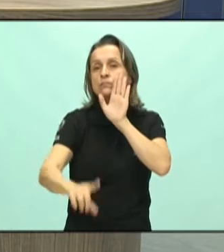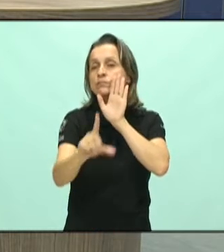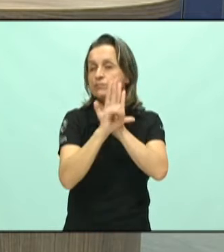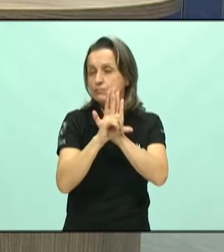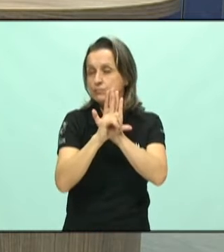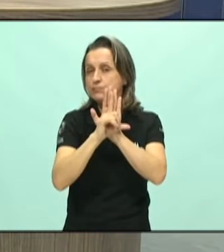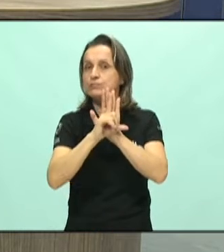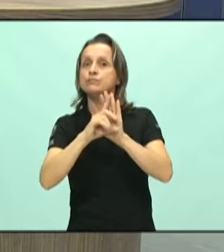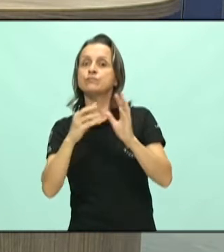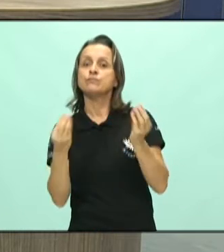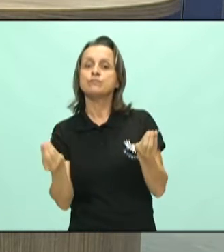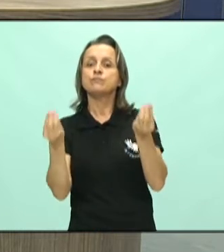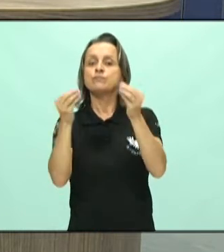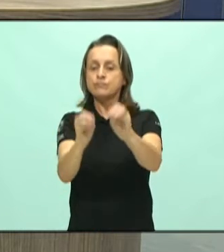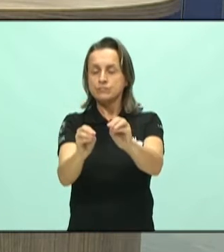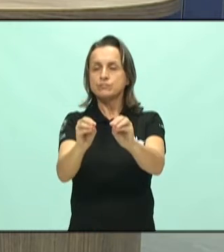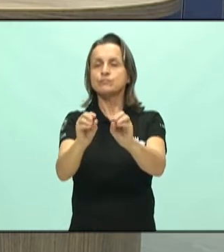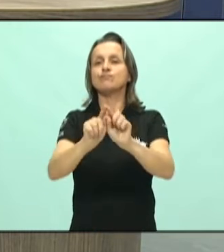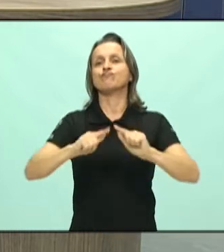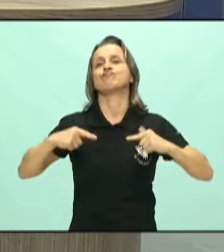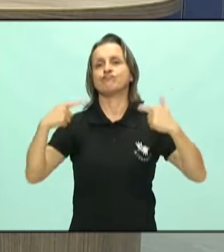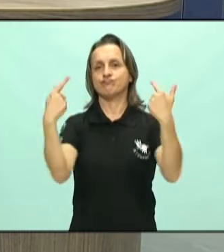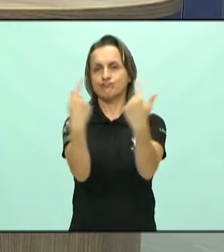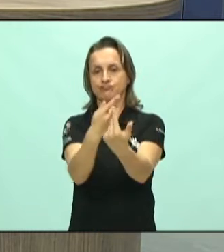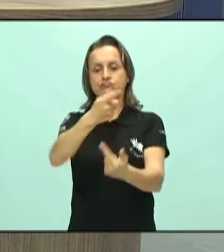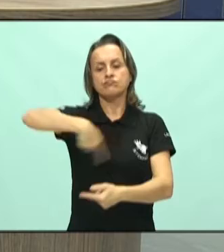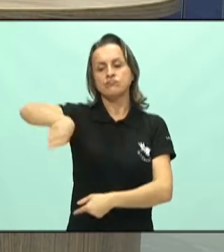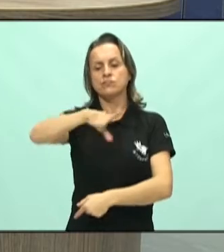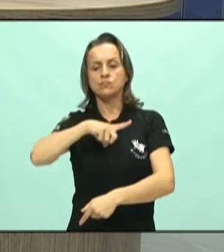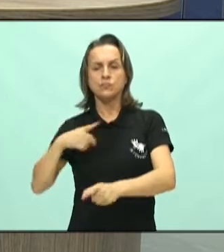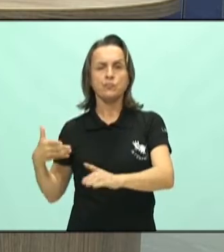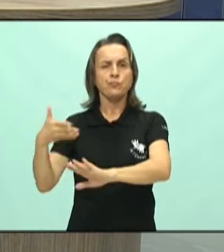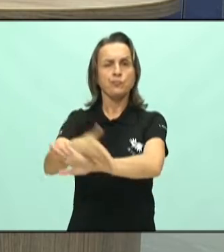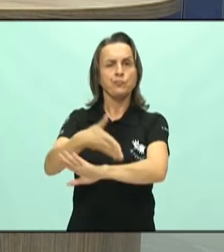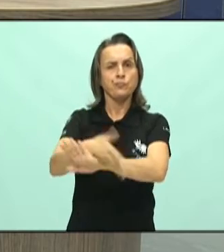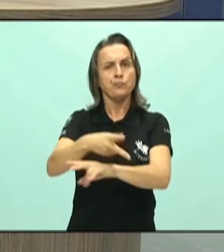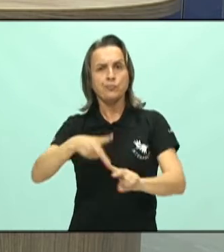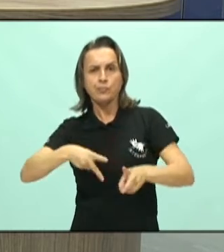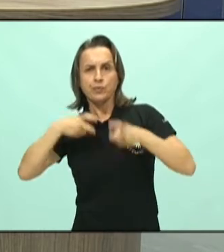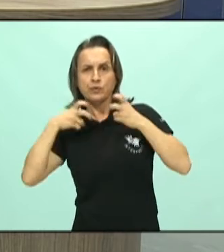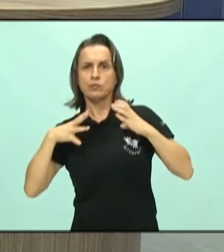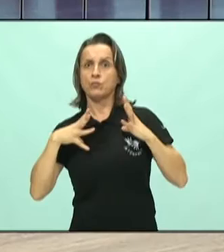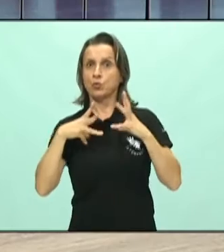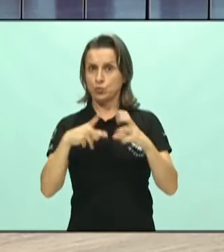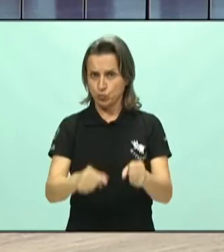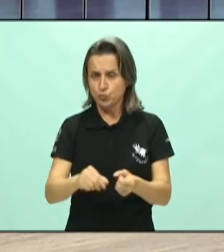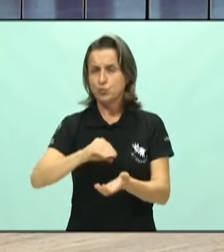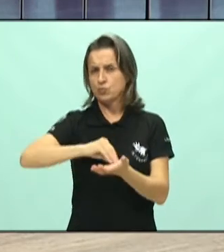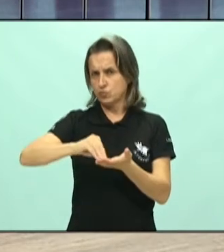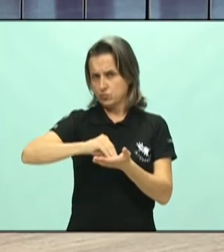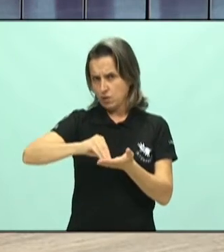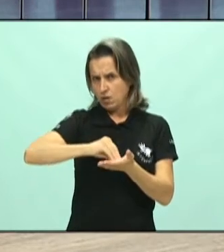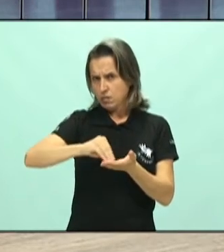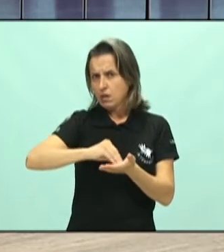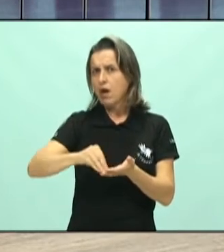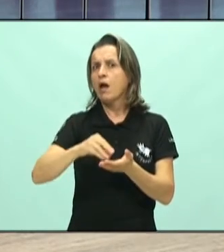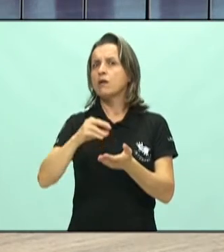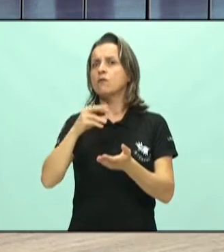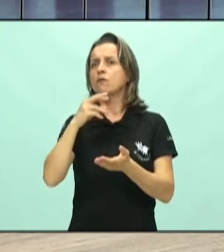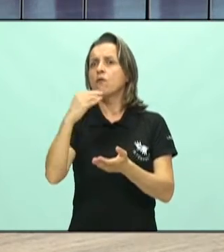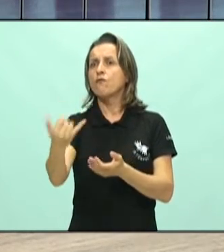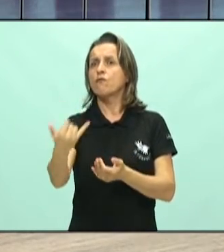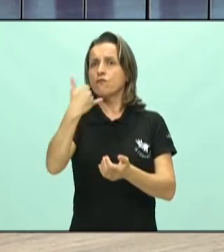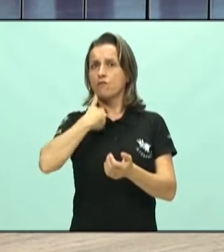colocado na Assembleia Legislativa, que daí nós tivemos acesso e vimos que tudo que o secretário da Fazenda nos disse uma semana antes não